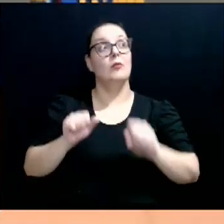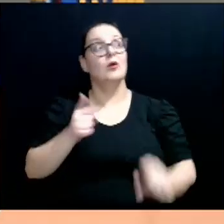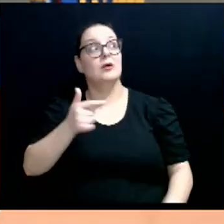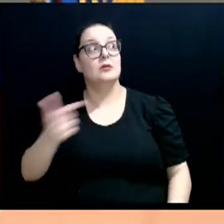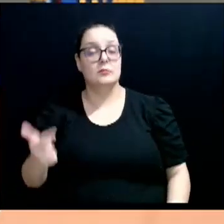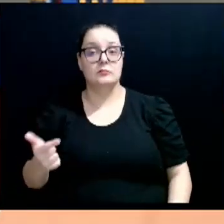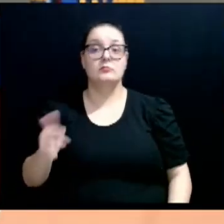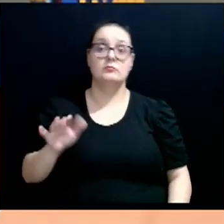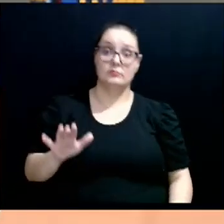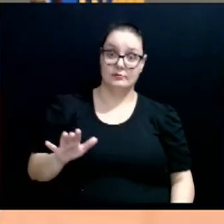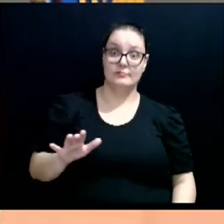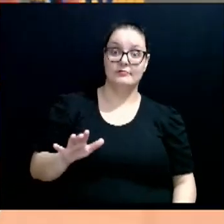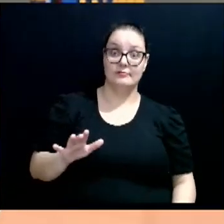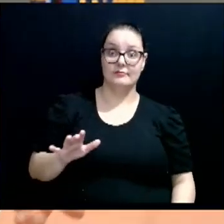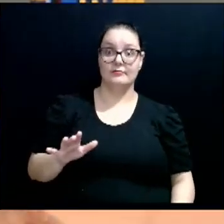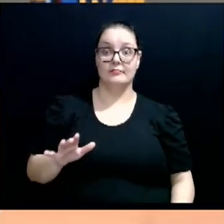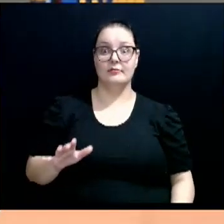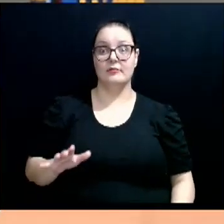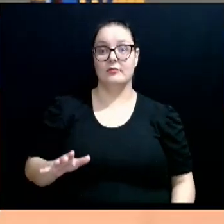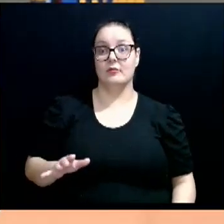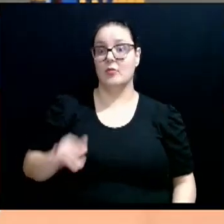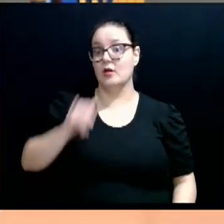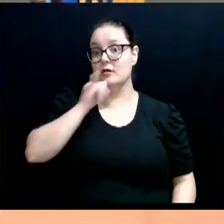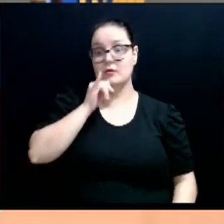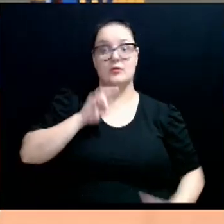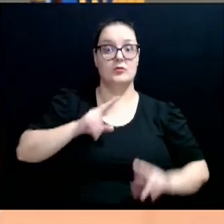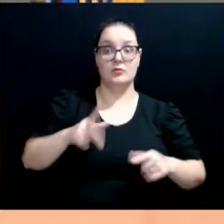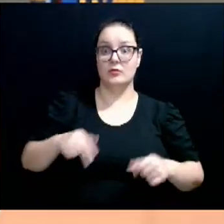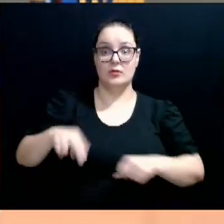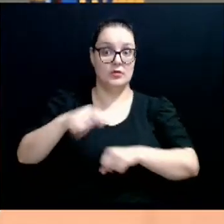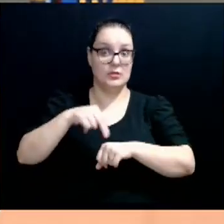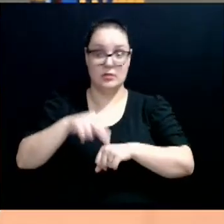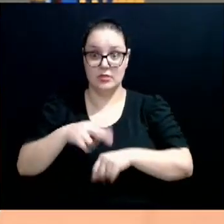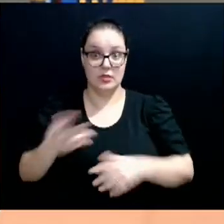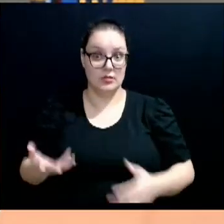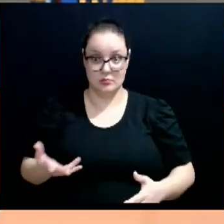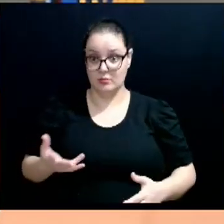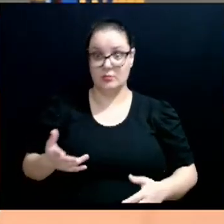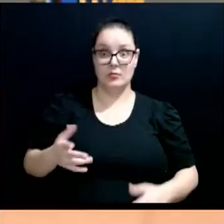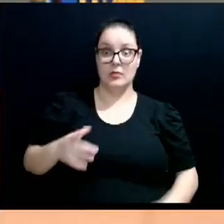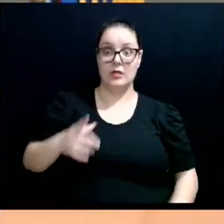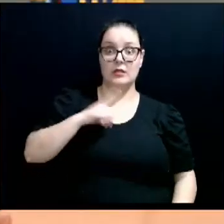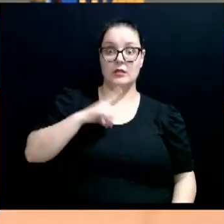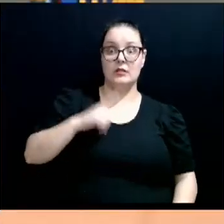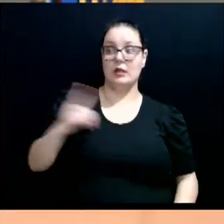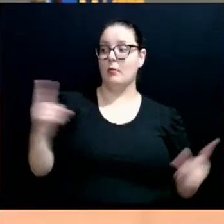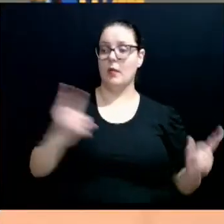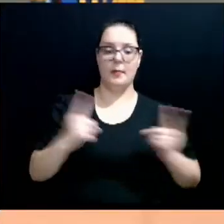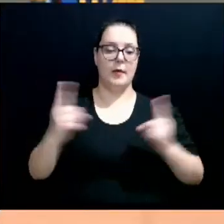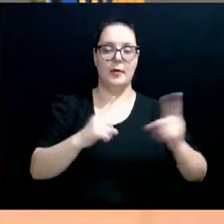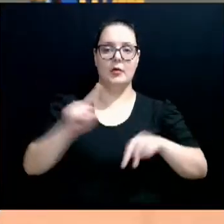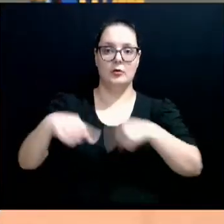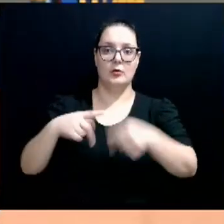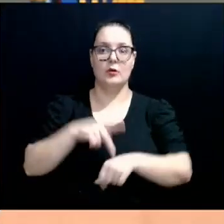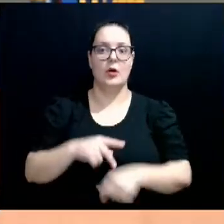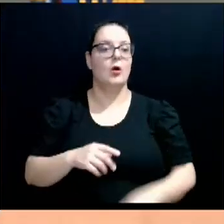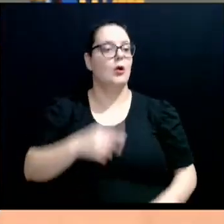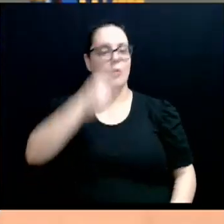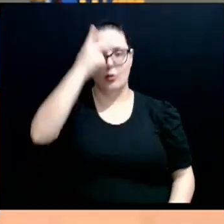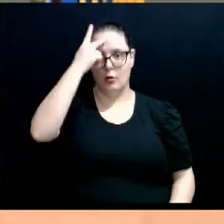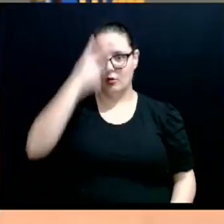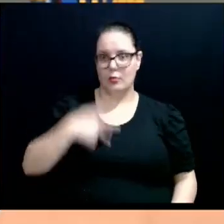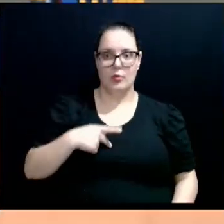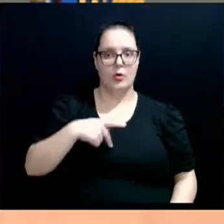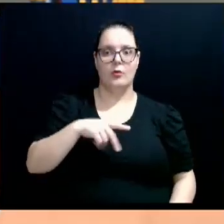Peru, por exemplo, tem jogadores de todas as nacionalidades, o próprio time polonês também tem vários estrangeiros, então assim,